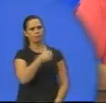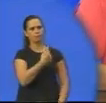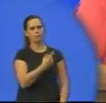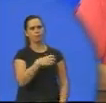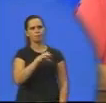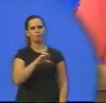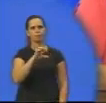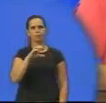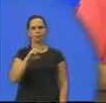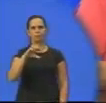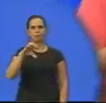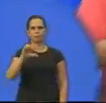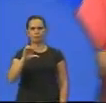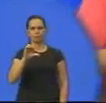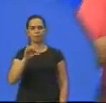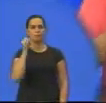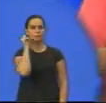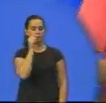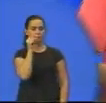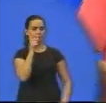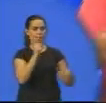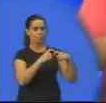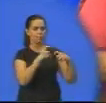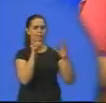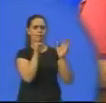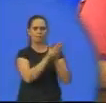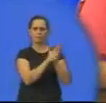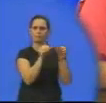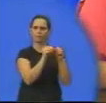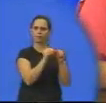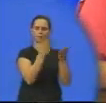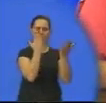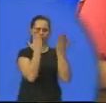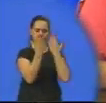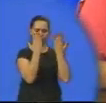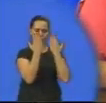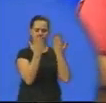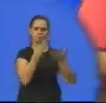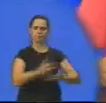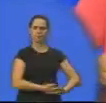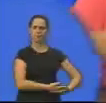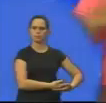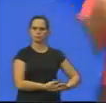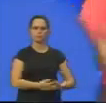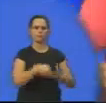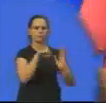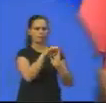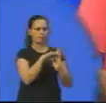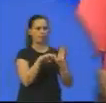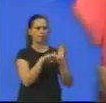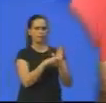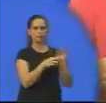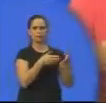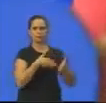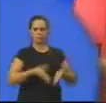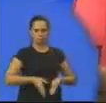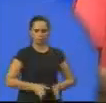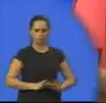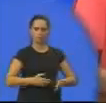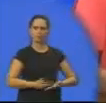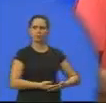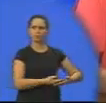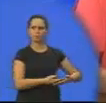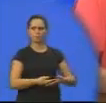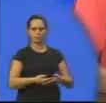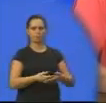primeira médica a criar um método padronizado de avaliação do recém-nascido. Então, no momento do parto, no momento